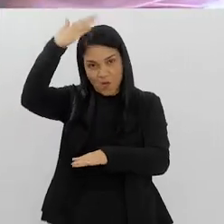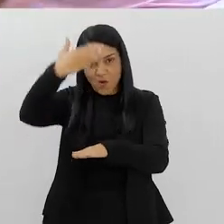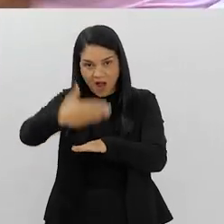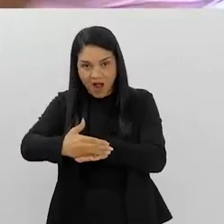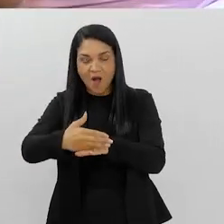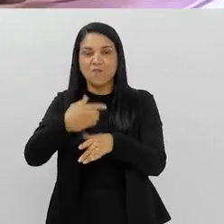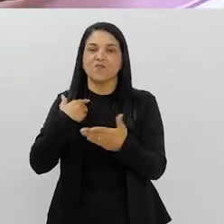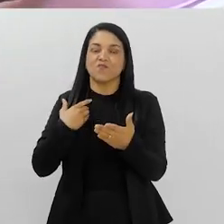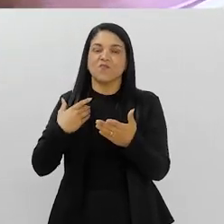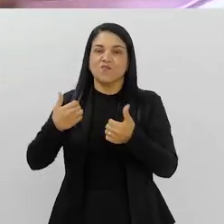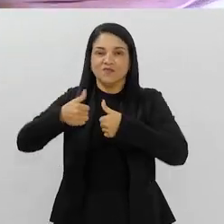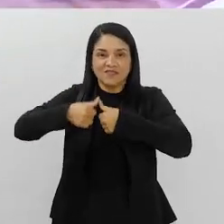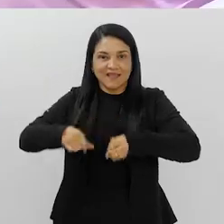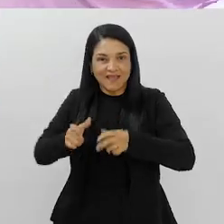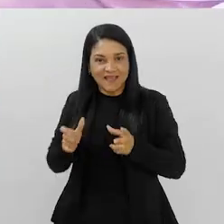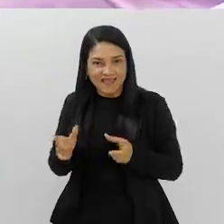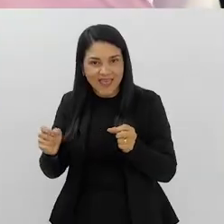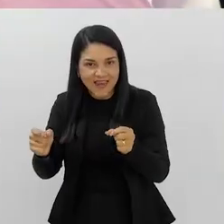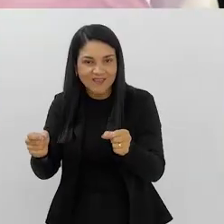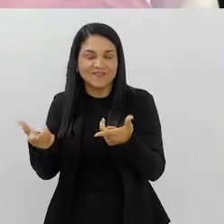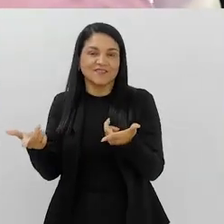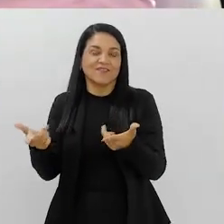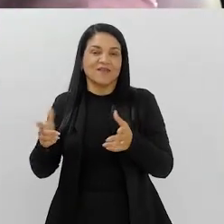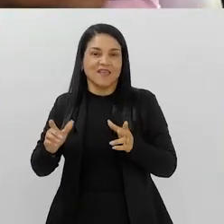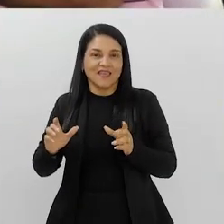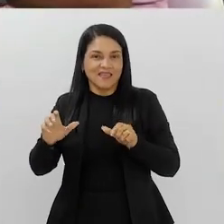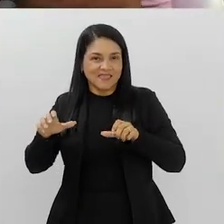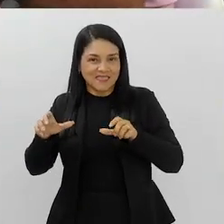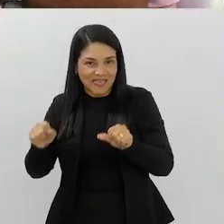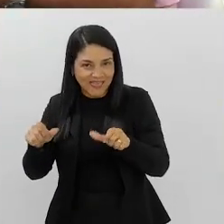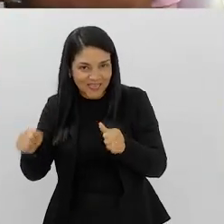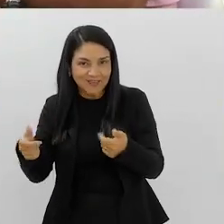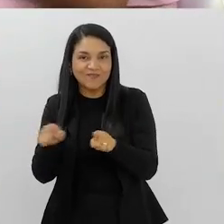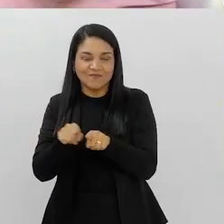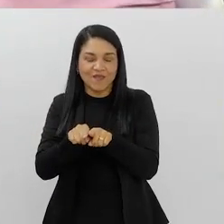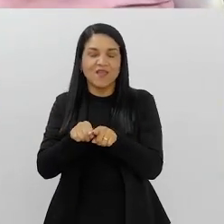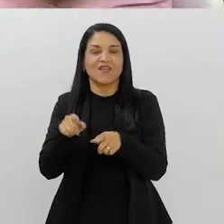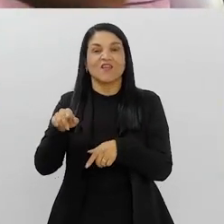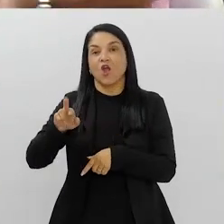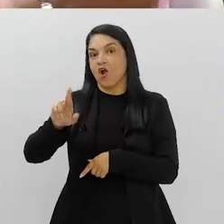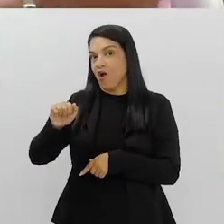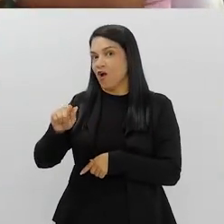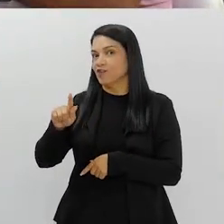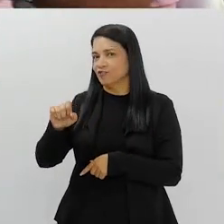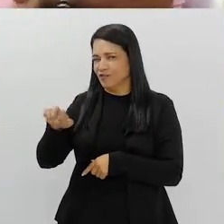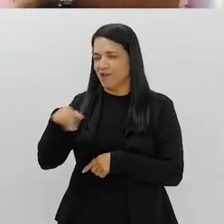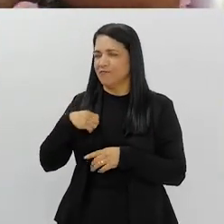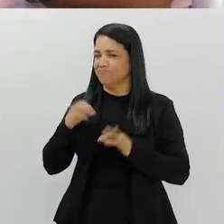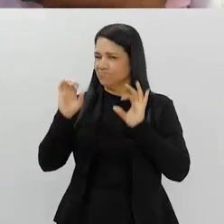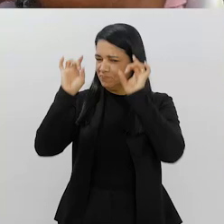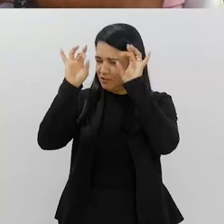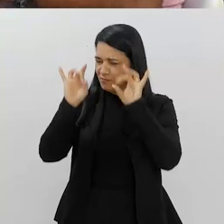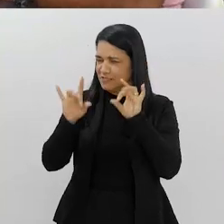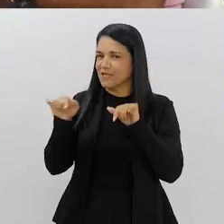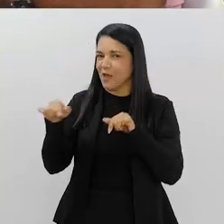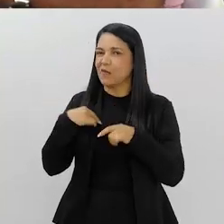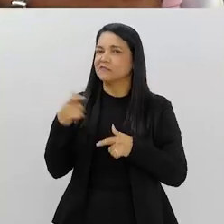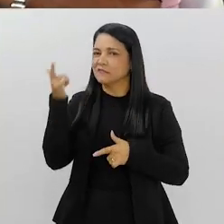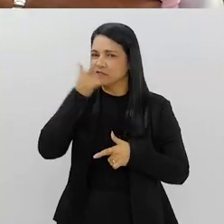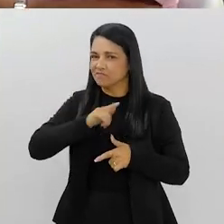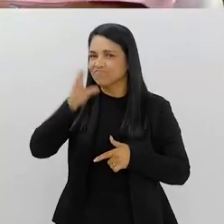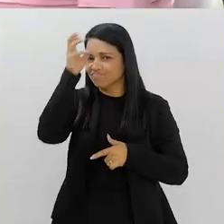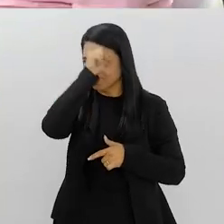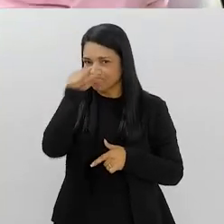atacante, zagueiro, seja lá quem for, né? Ou então, se fosse até o Rogério Ceni. Mas o Rogério era craque também na cobrança de pênalti. Experiente, né? Experiente.